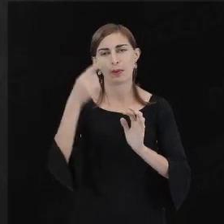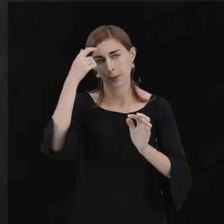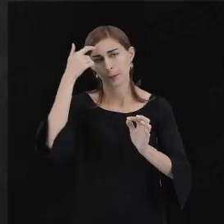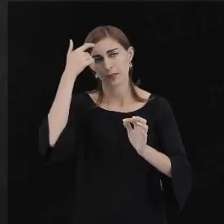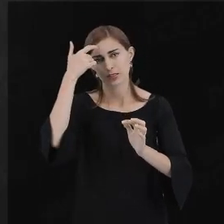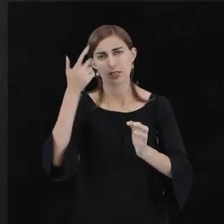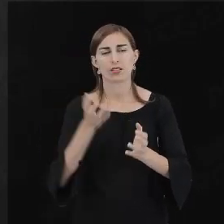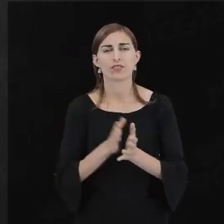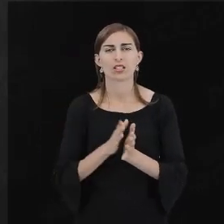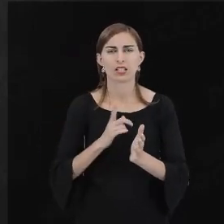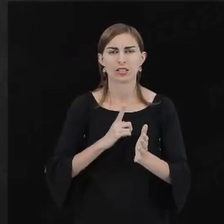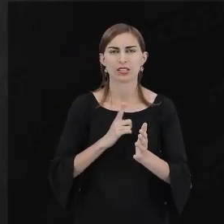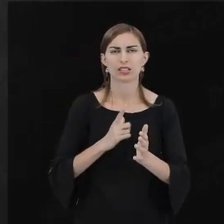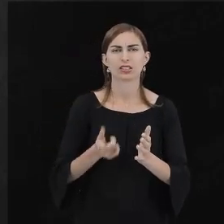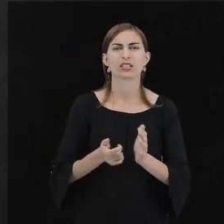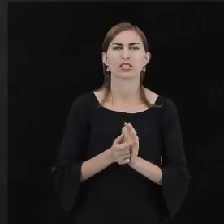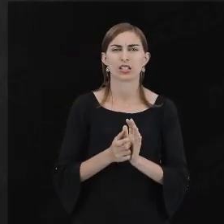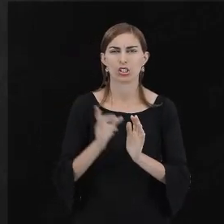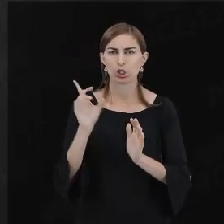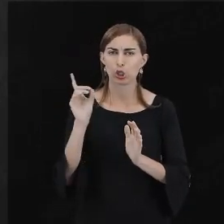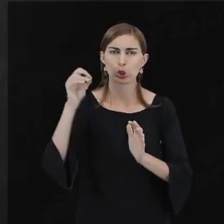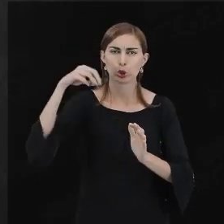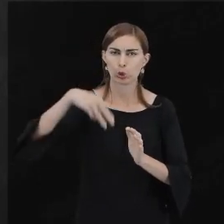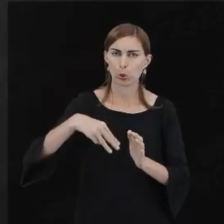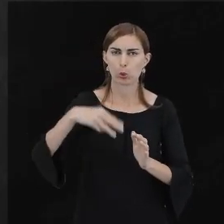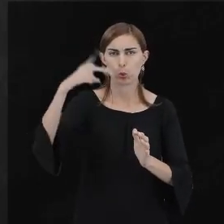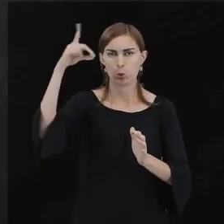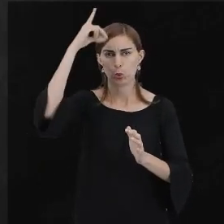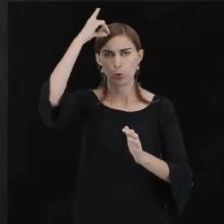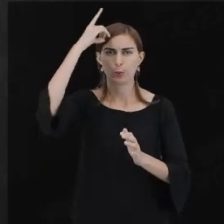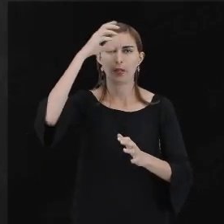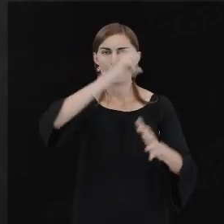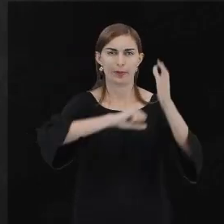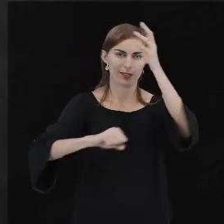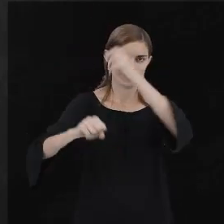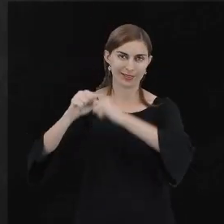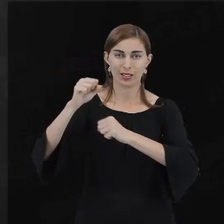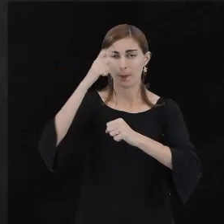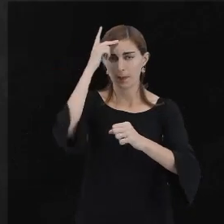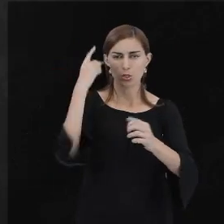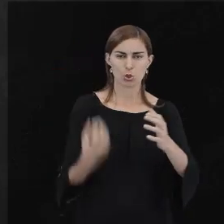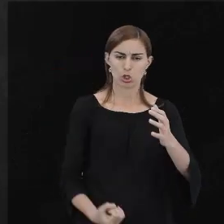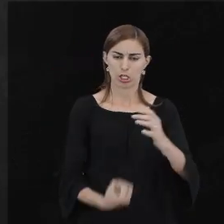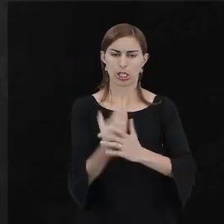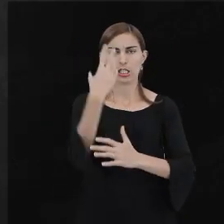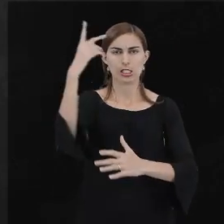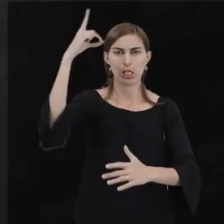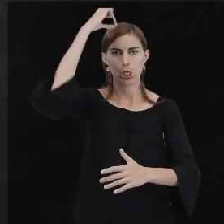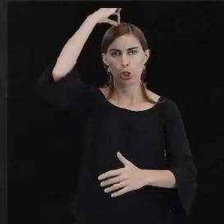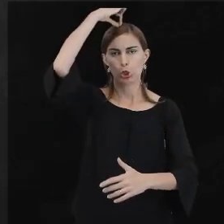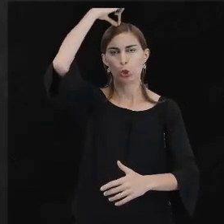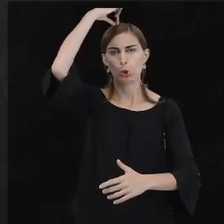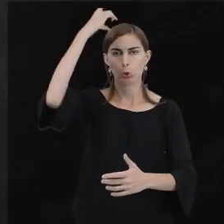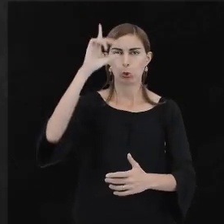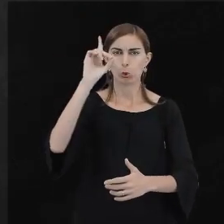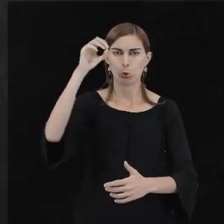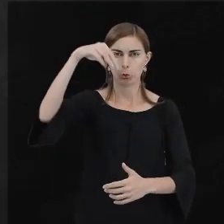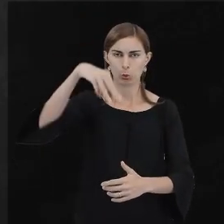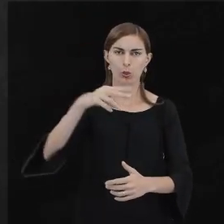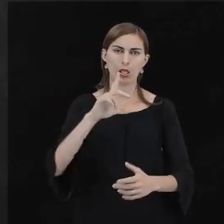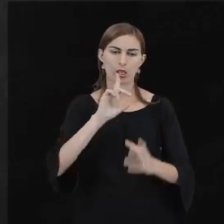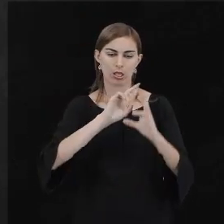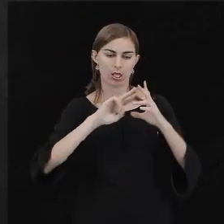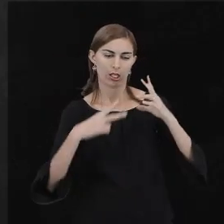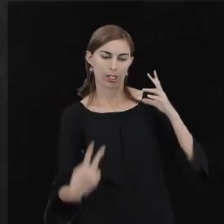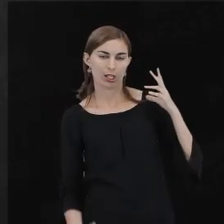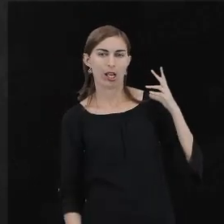se imaginava que existia um dom para aprender. As pessoas nasciam com a dotação genética, um DNA